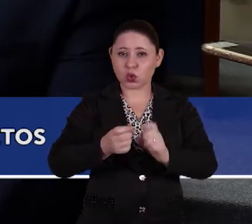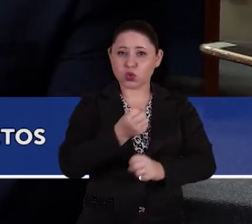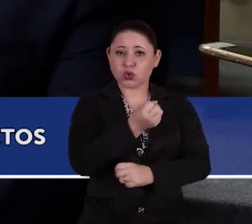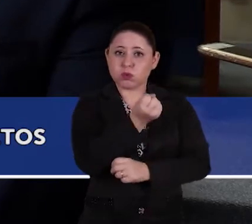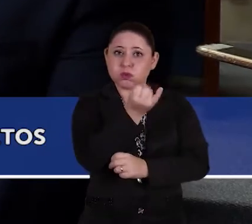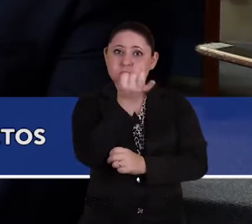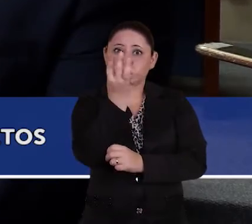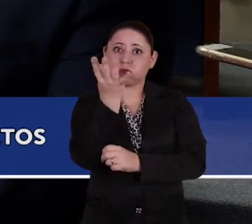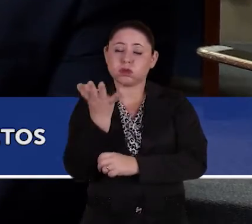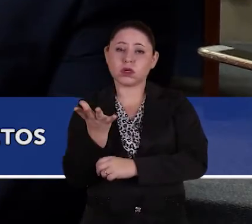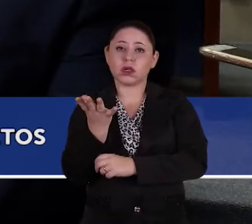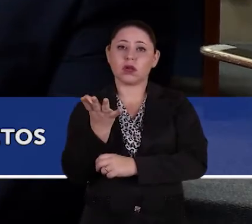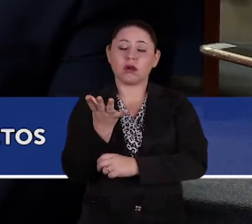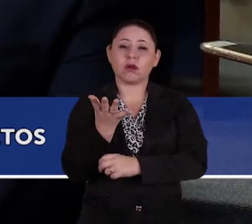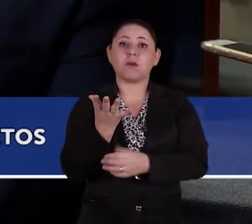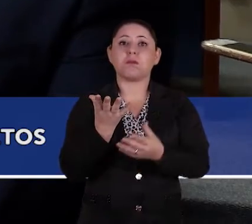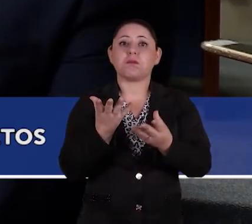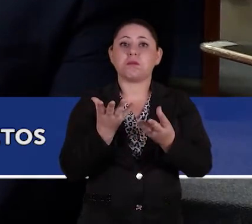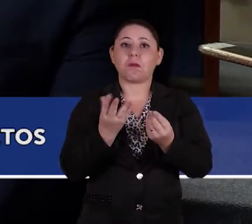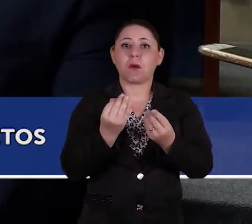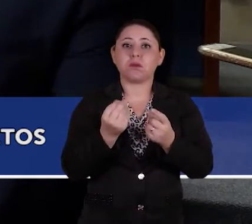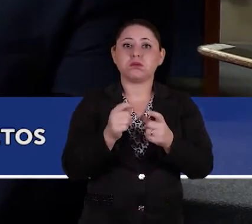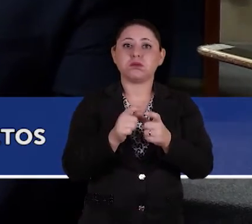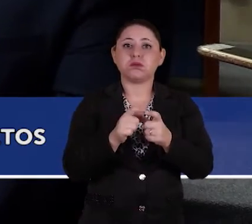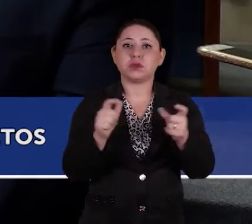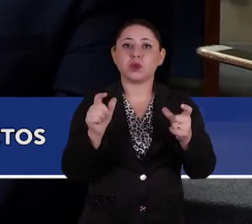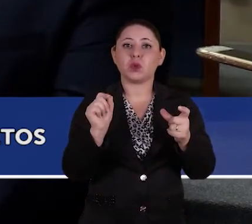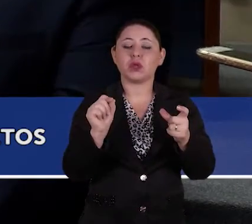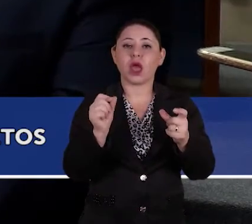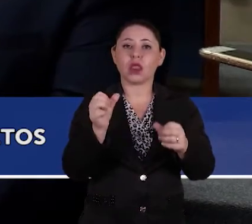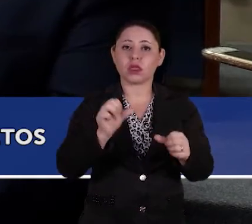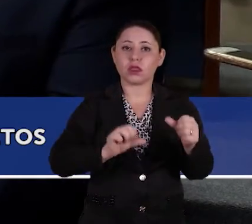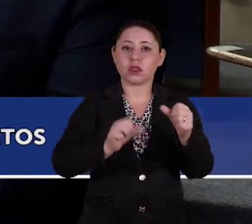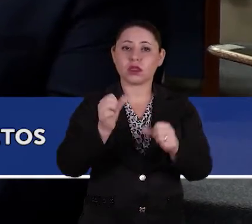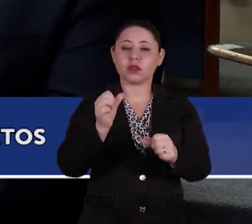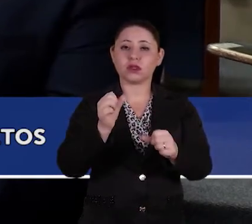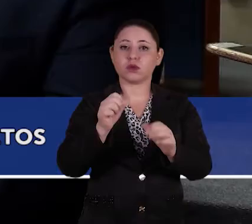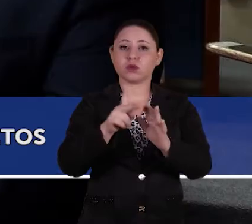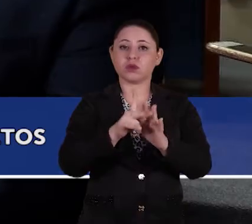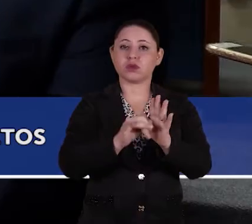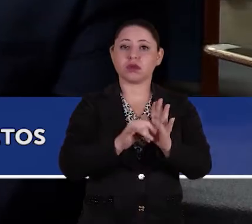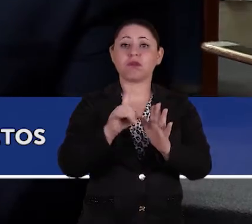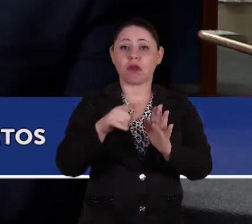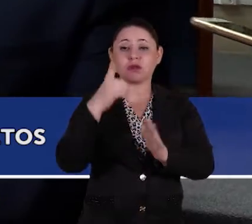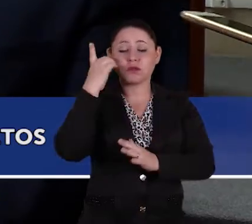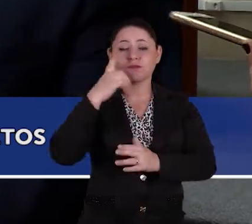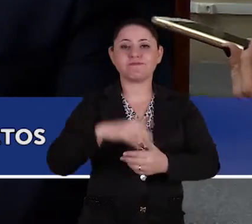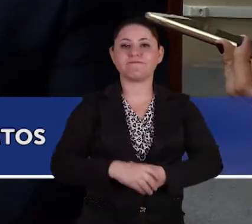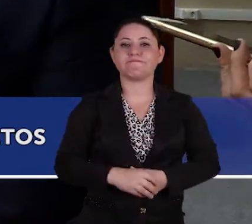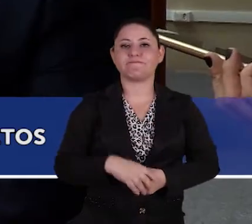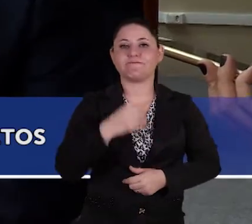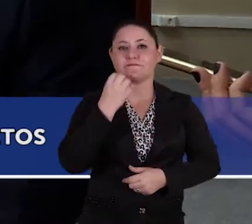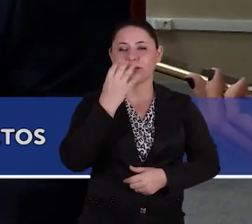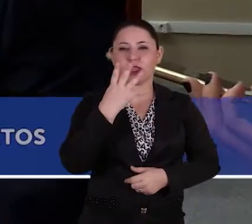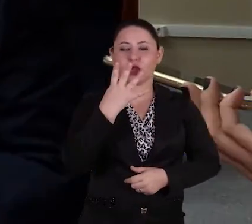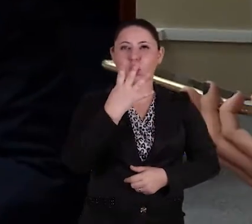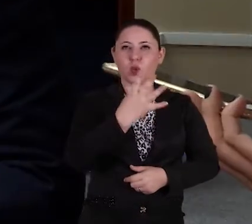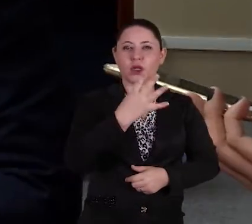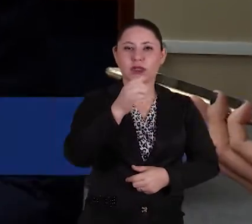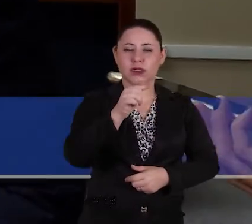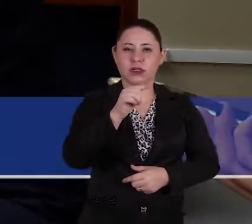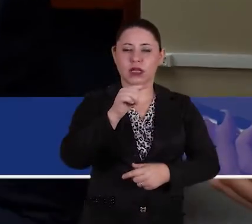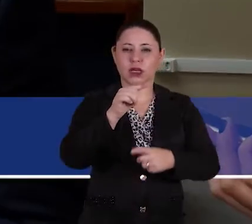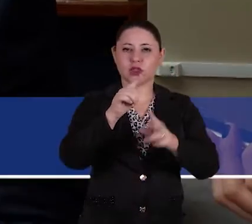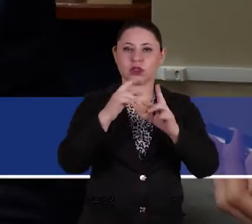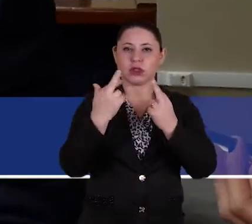número bastante considerável com relação às análises dos projetos, né, deputado? Bem, nós realizamos